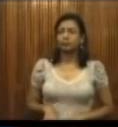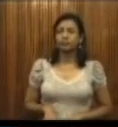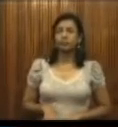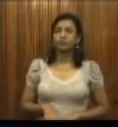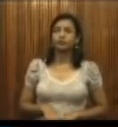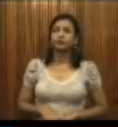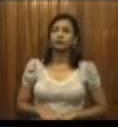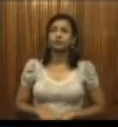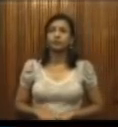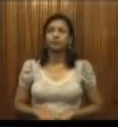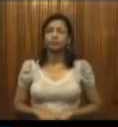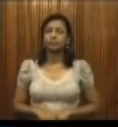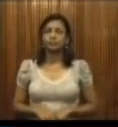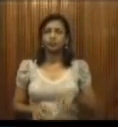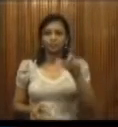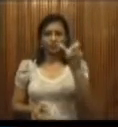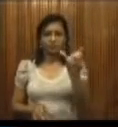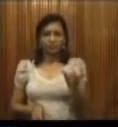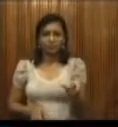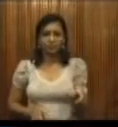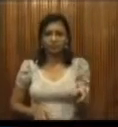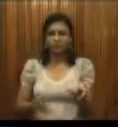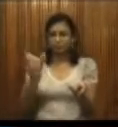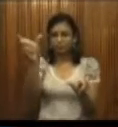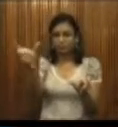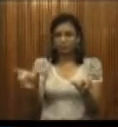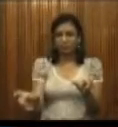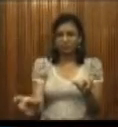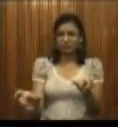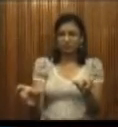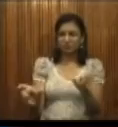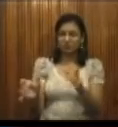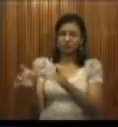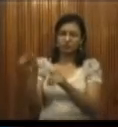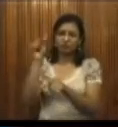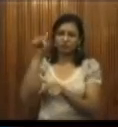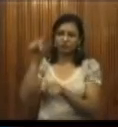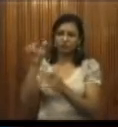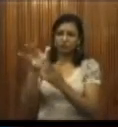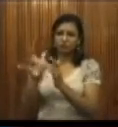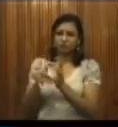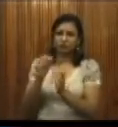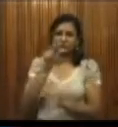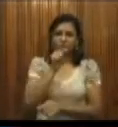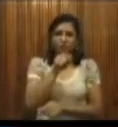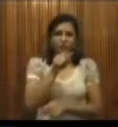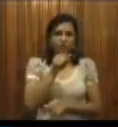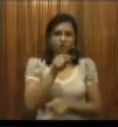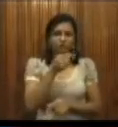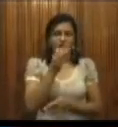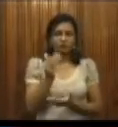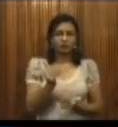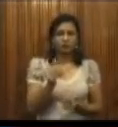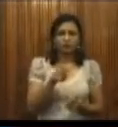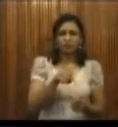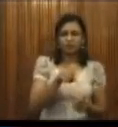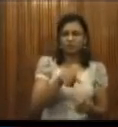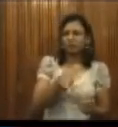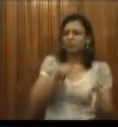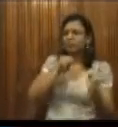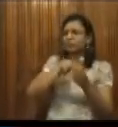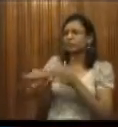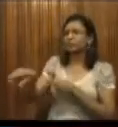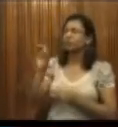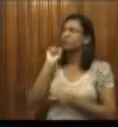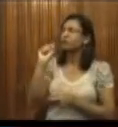perguntou-lhe, bom mestre, que farei para herdar a vida eterna? Meus